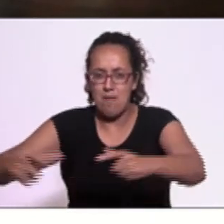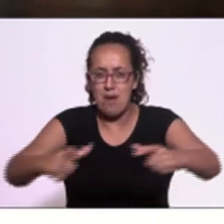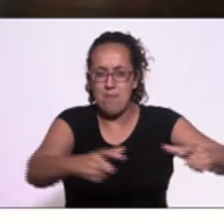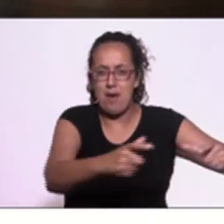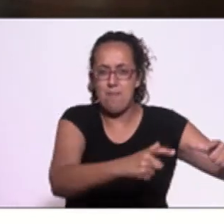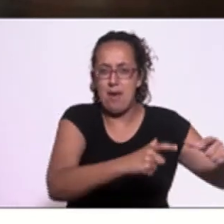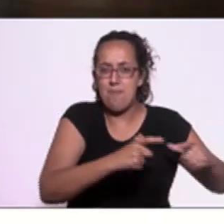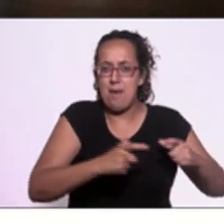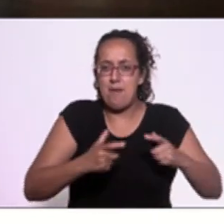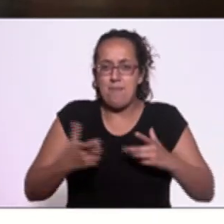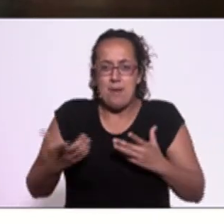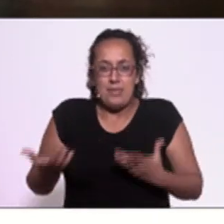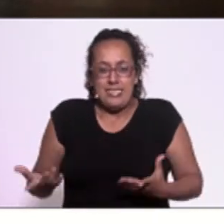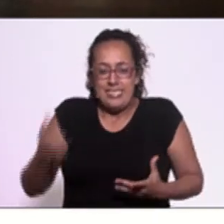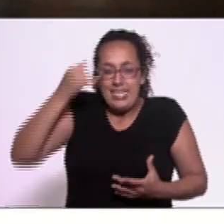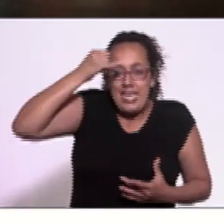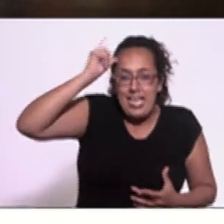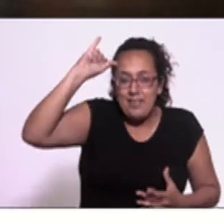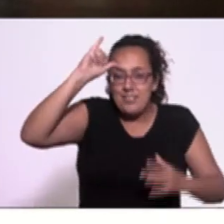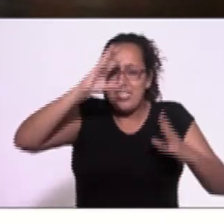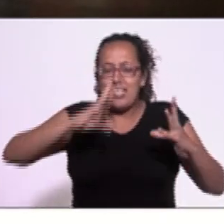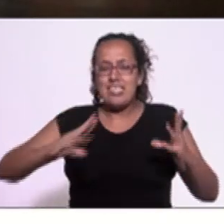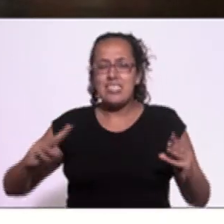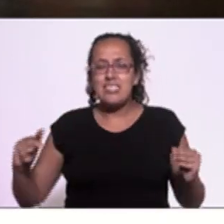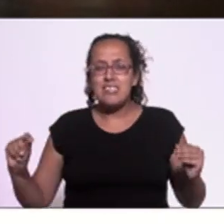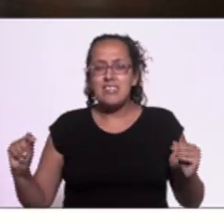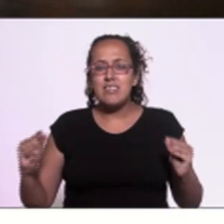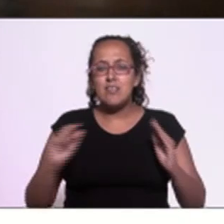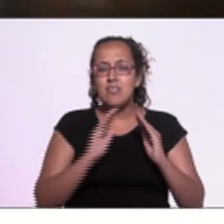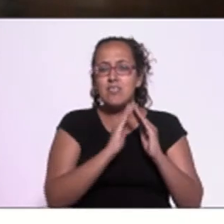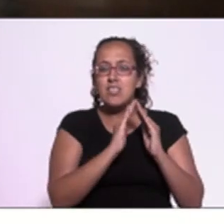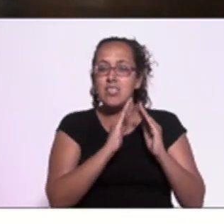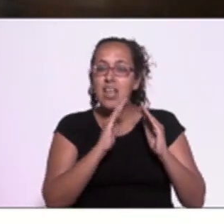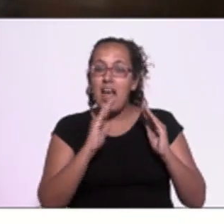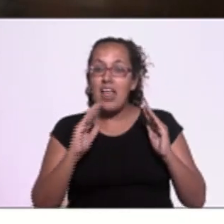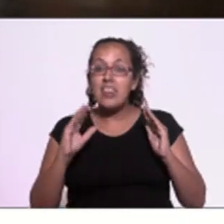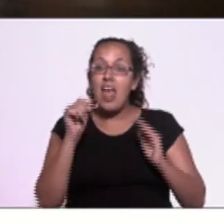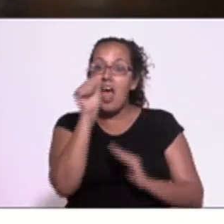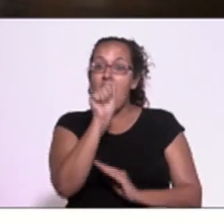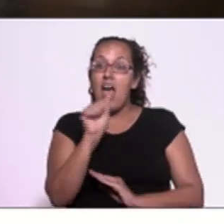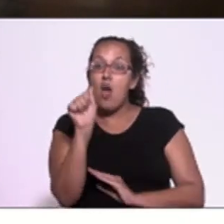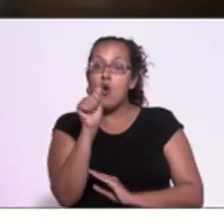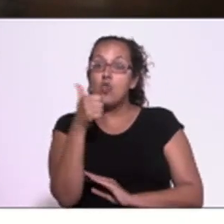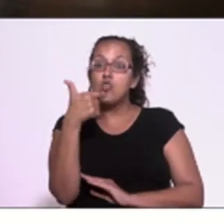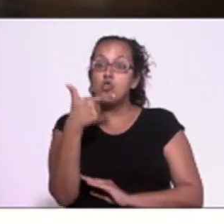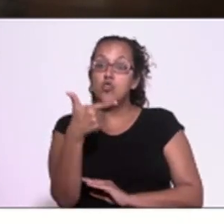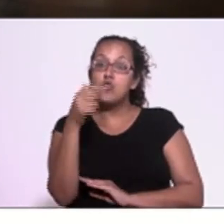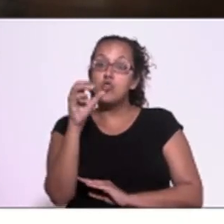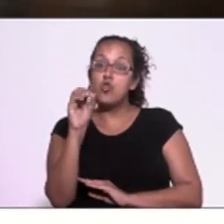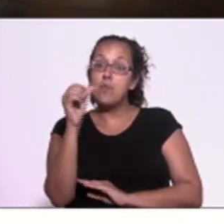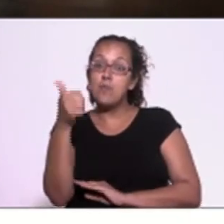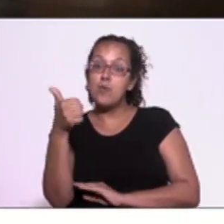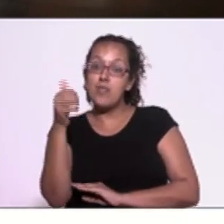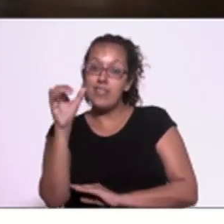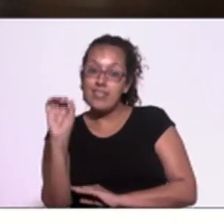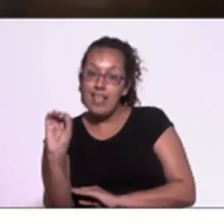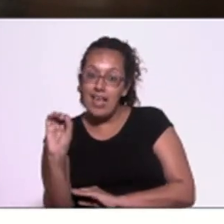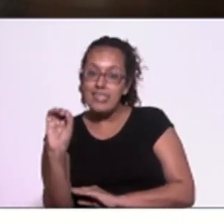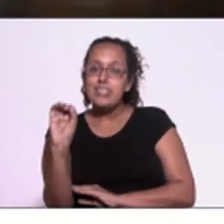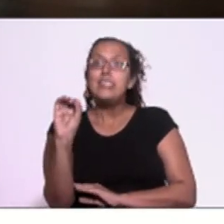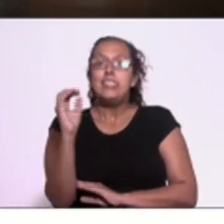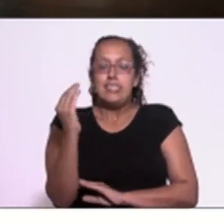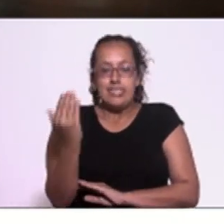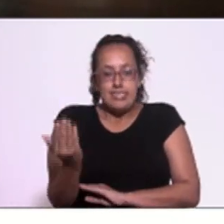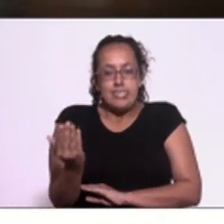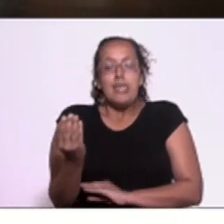prédio. Essa situação perdurou até agosto de 2010, quando então, por se tratar de imóvel tombado